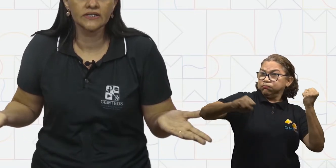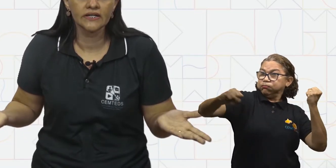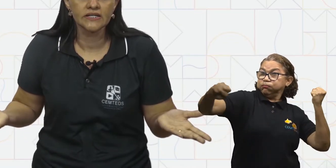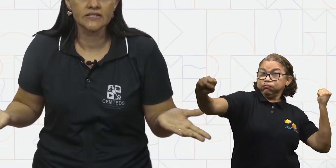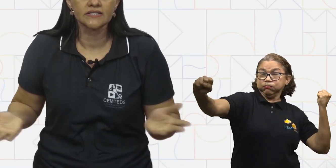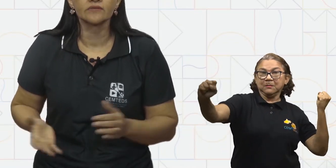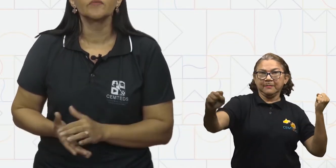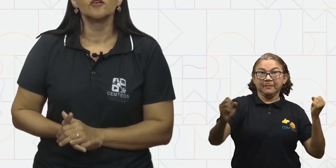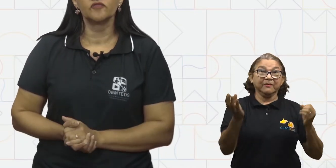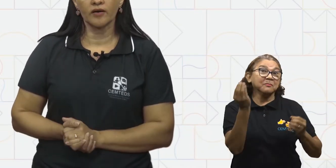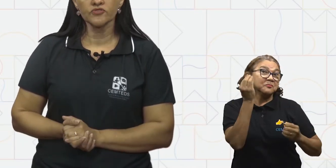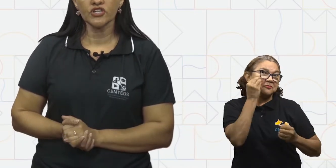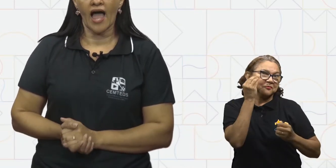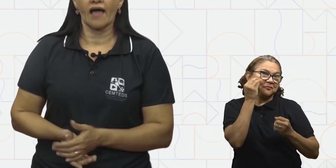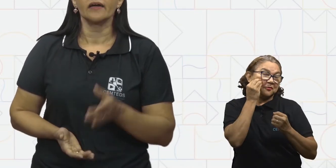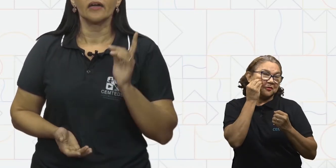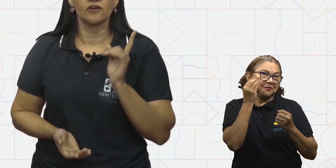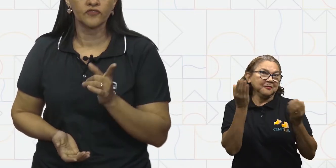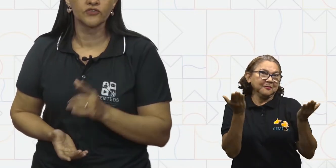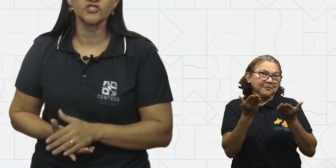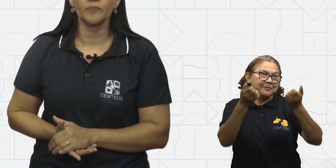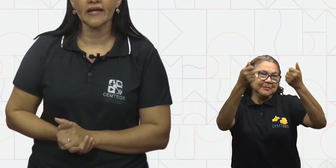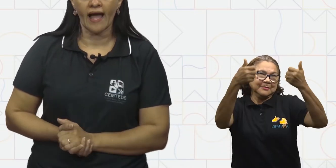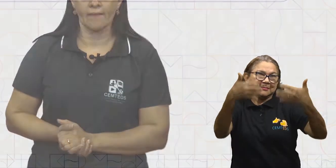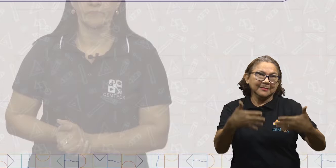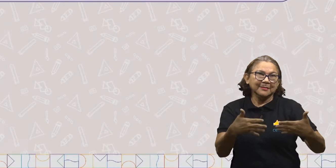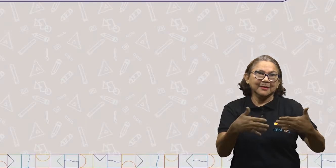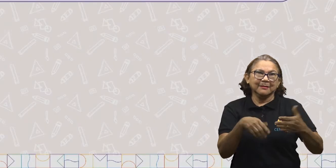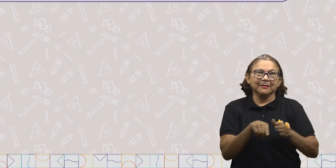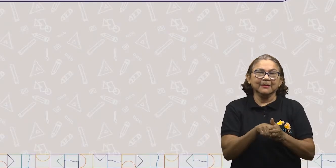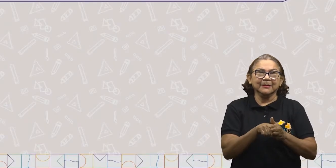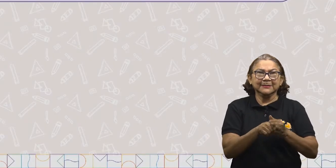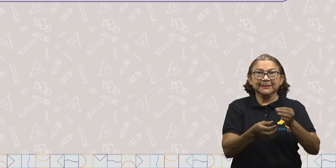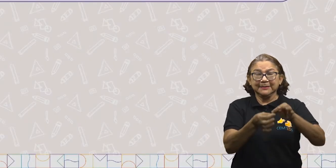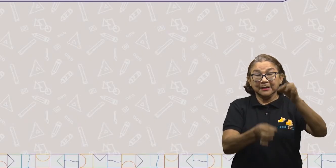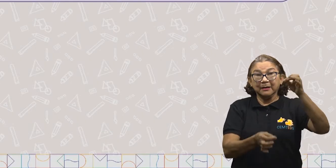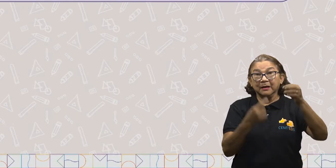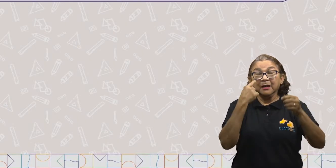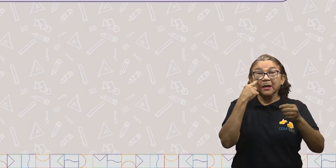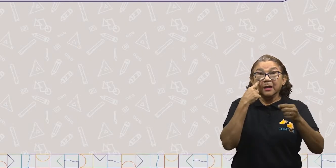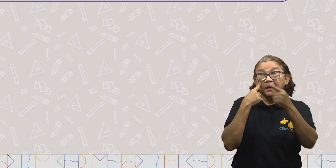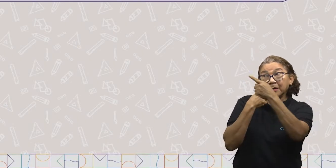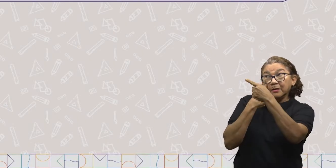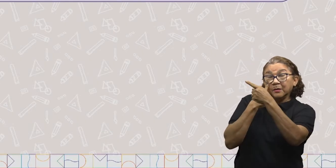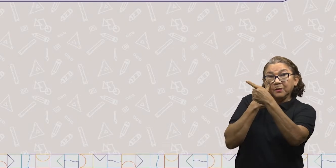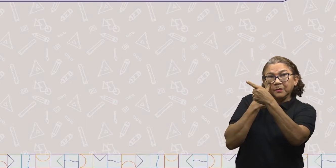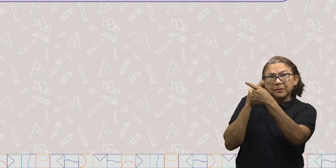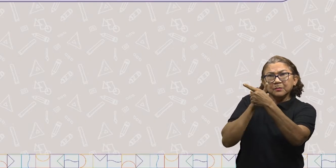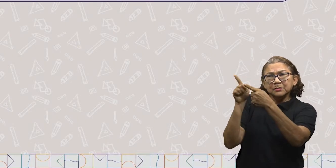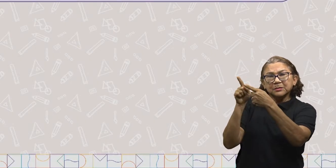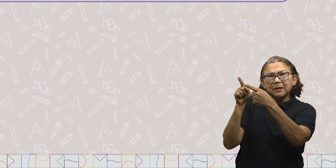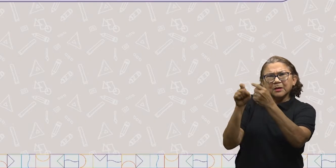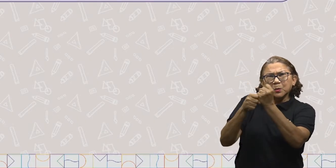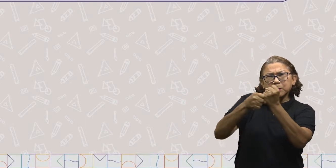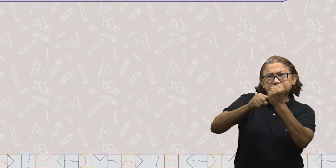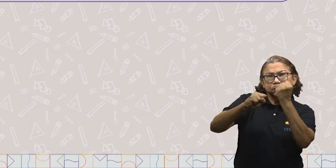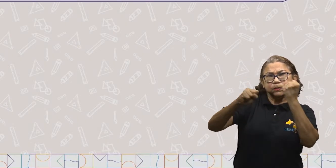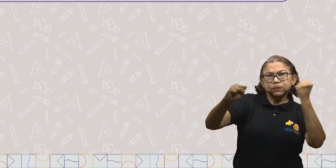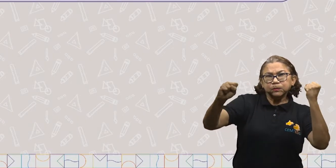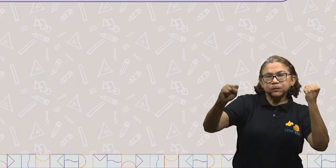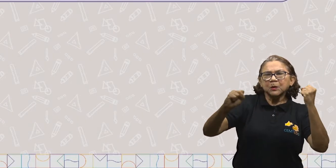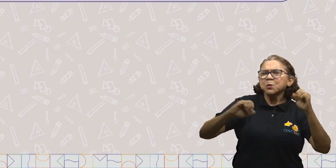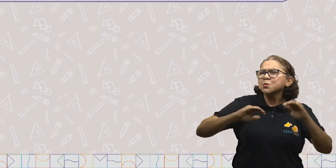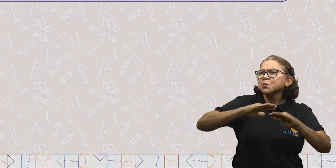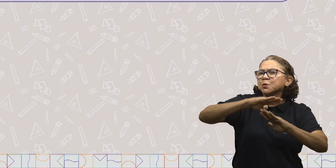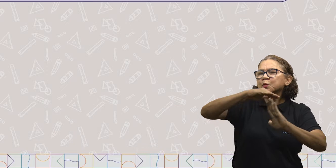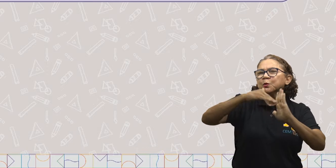são grandezas? Vamos lá, eu vou te explicar. Grandeza é tudo aquilo que pode ser medido, isto